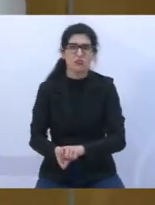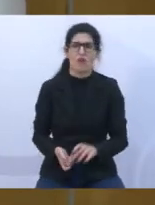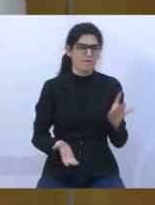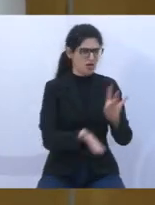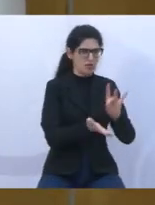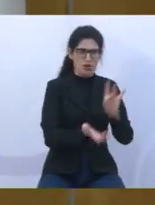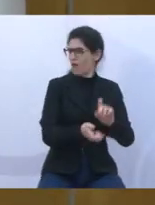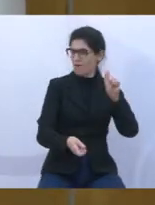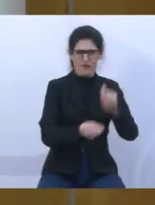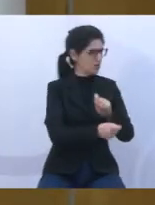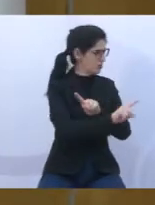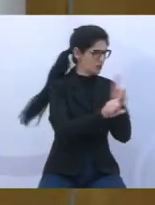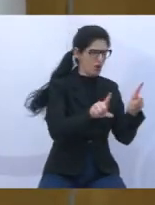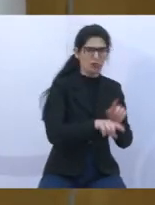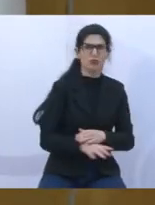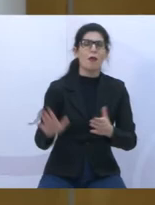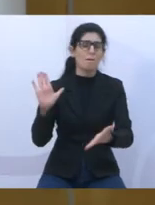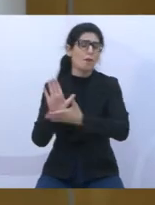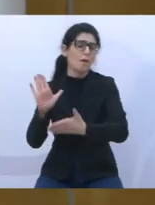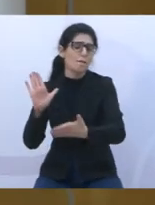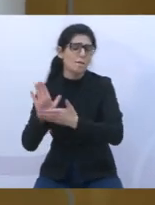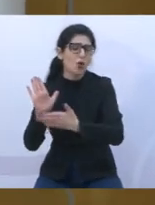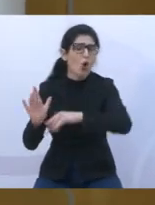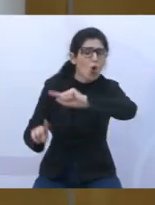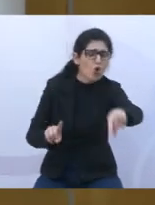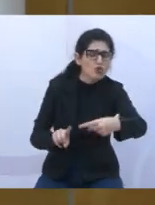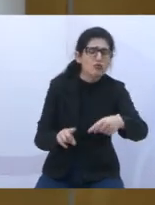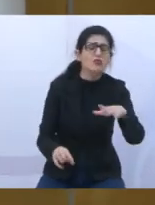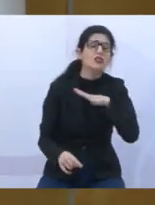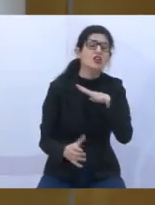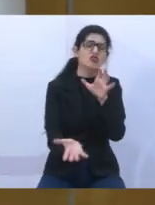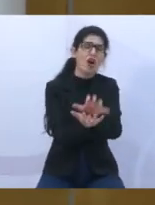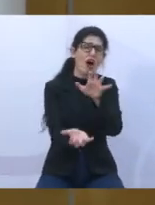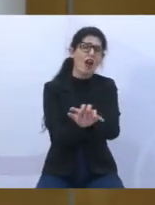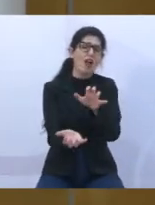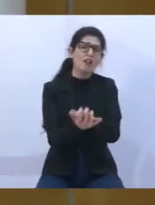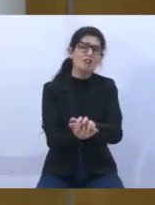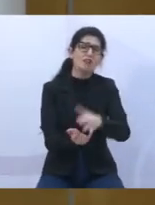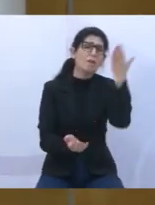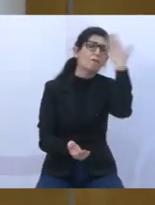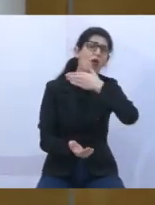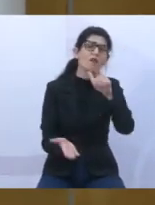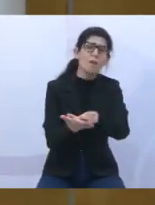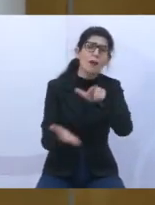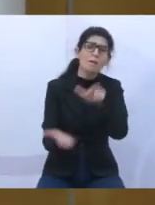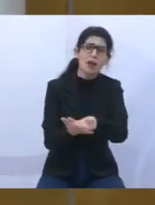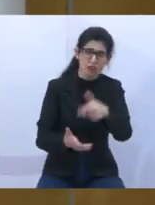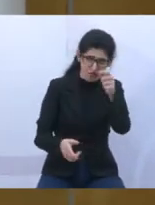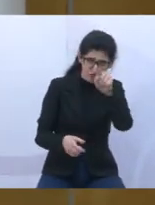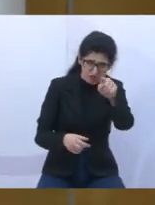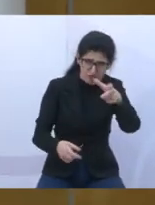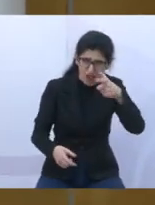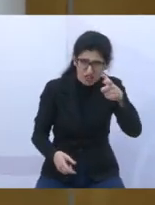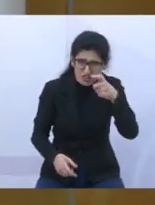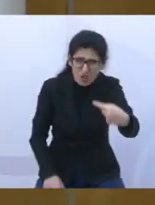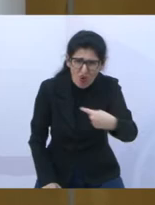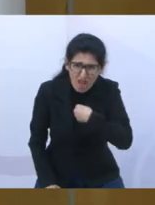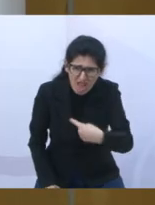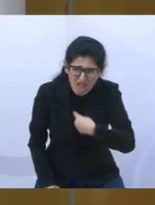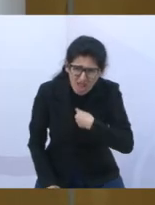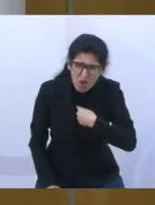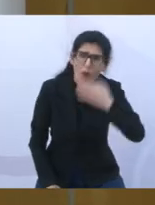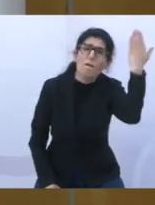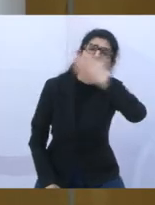é aonde tá o plano de meta de jacareí e onde está a gente você que está me assistindo e me